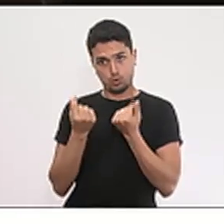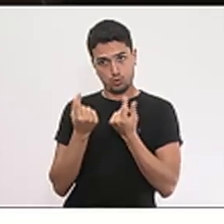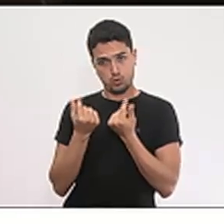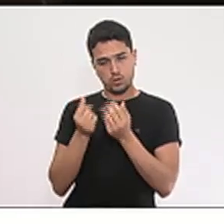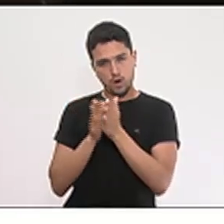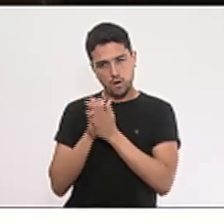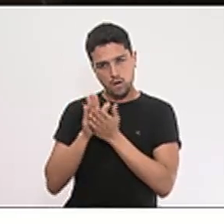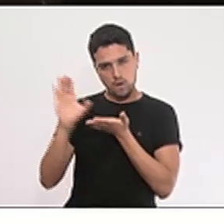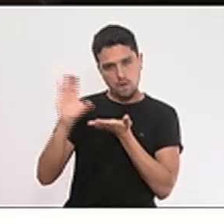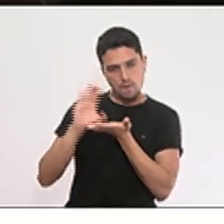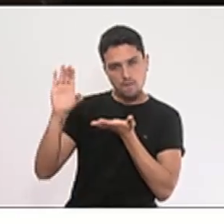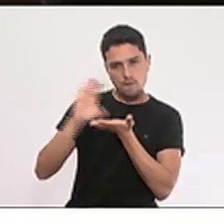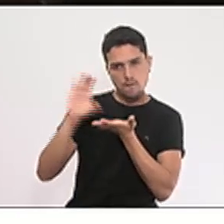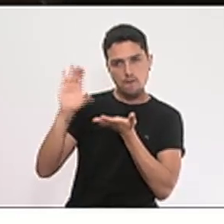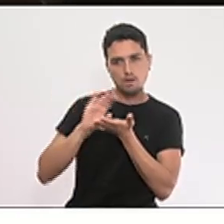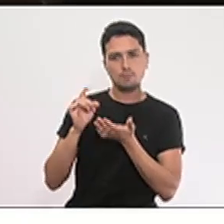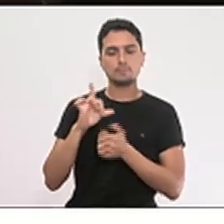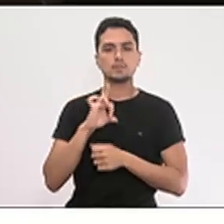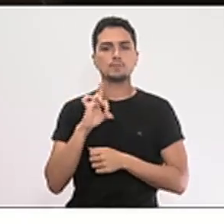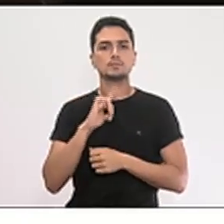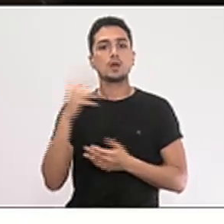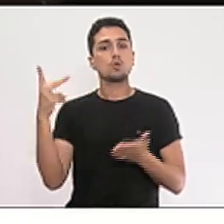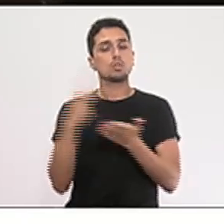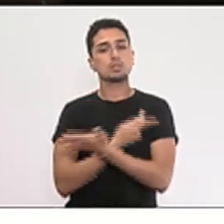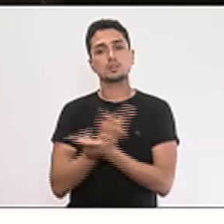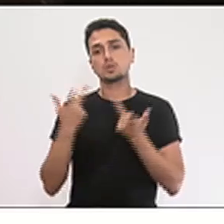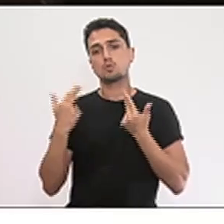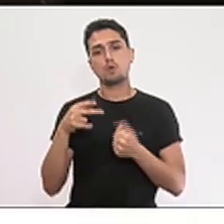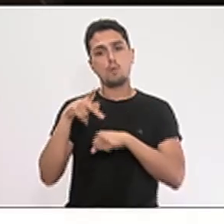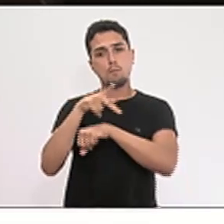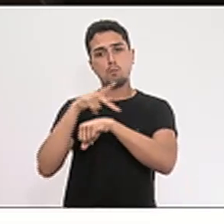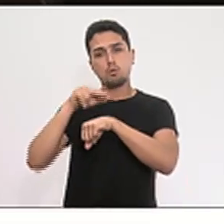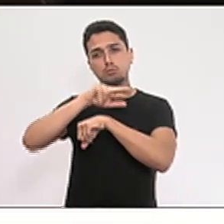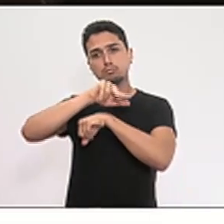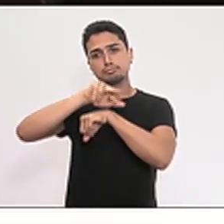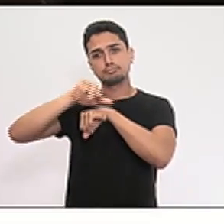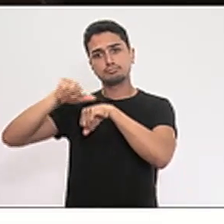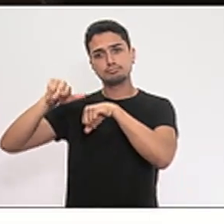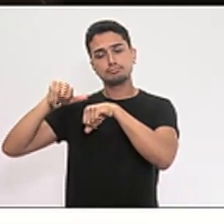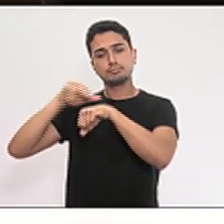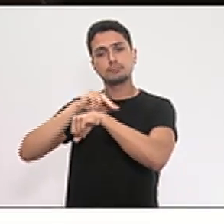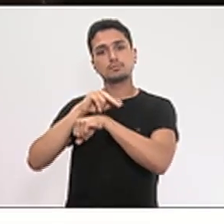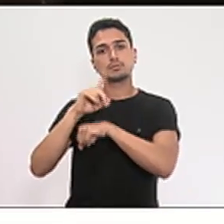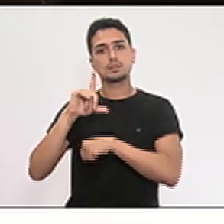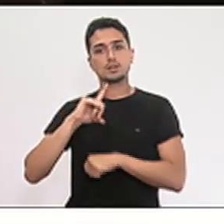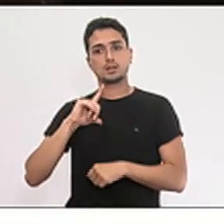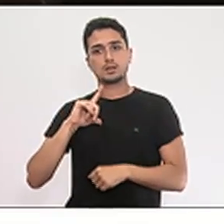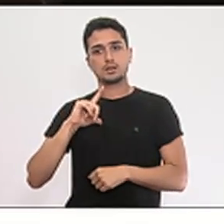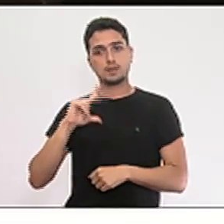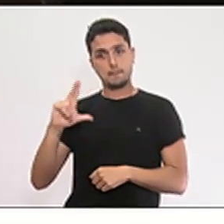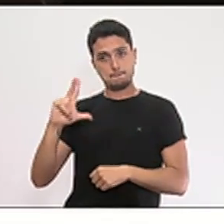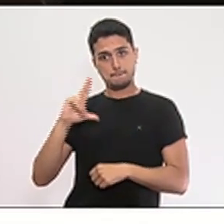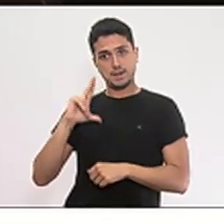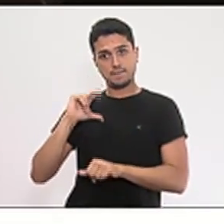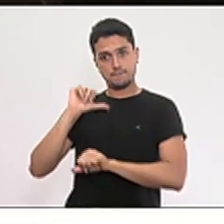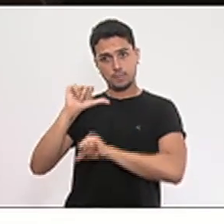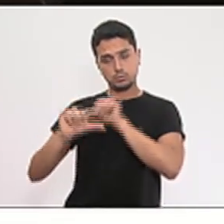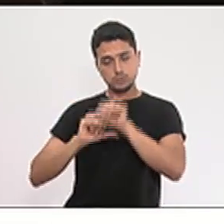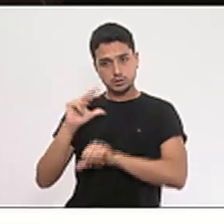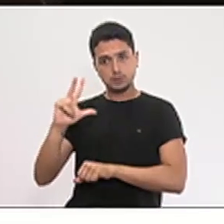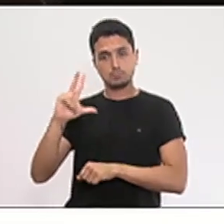vai acontecer aqui o que aconteceu no resto do mundo, que privatizou o saneamento básico. O governo teve